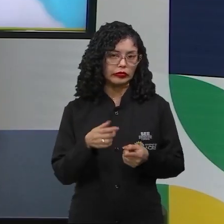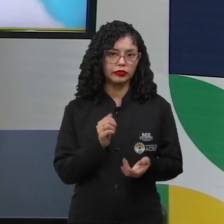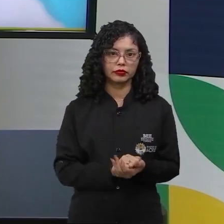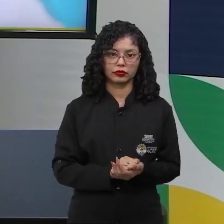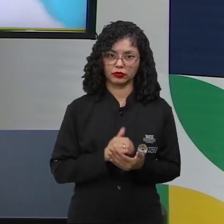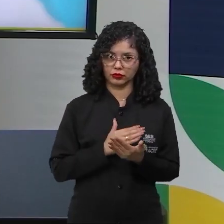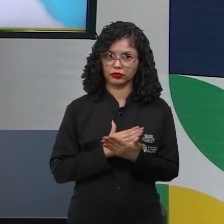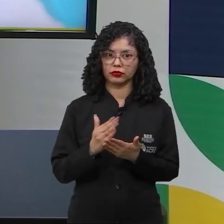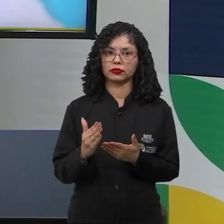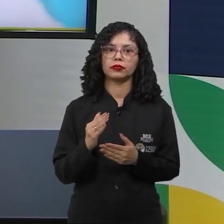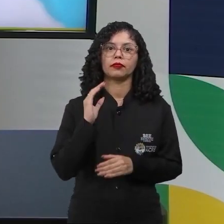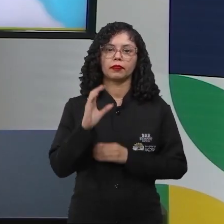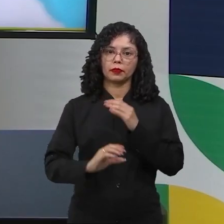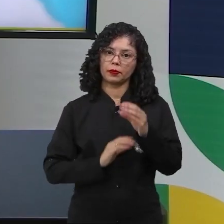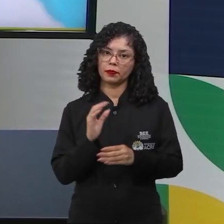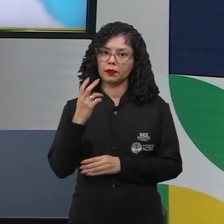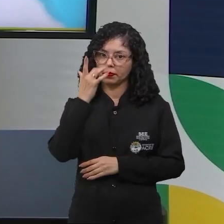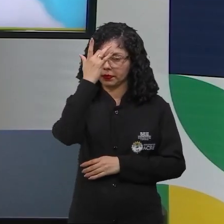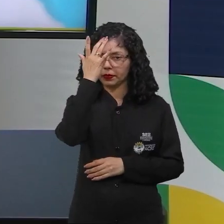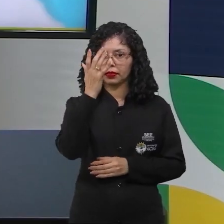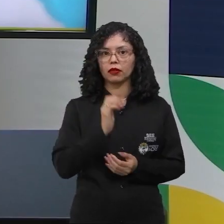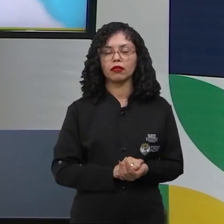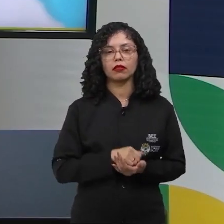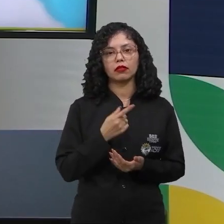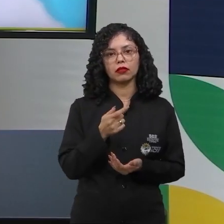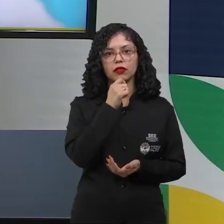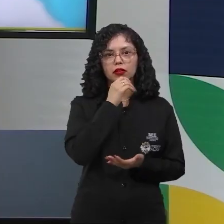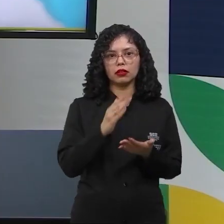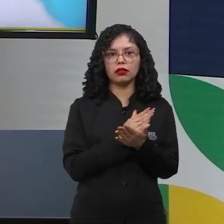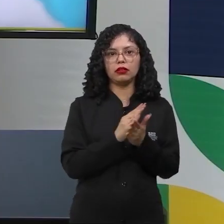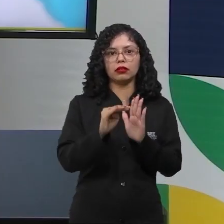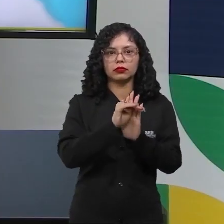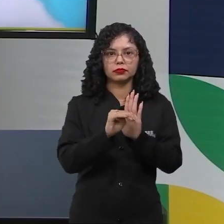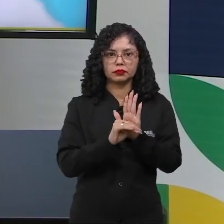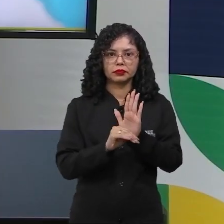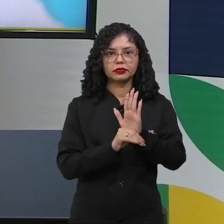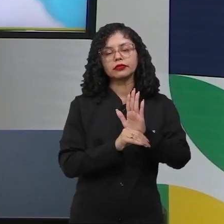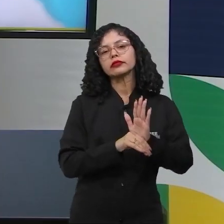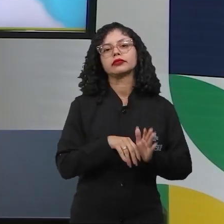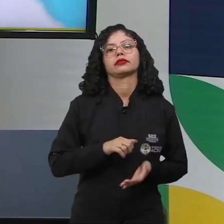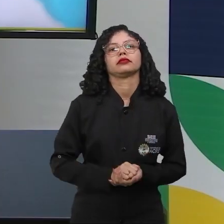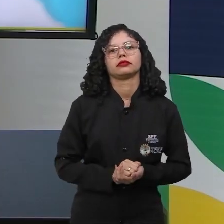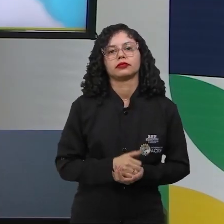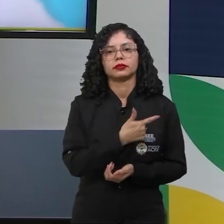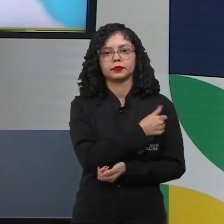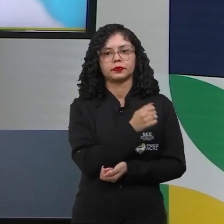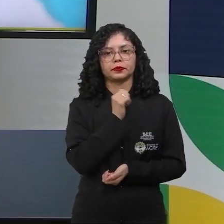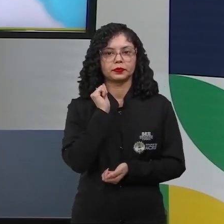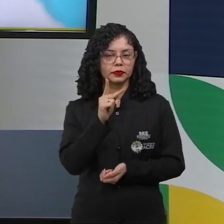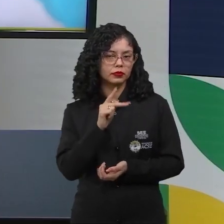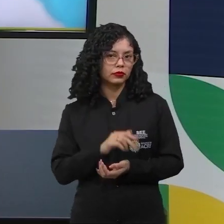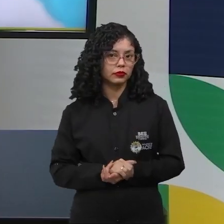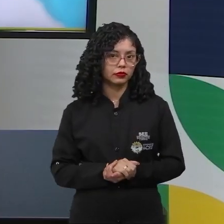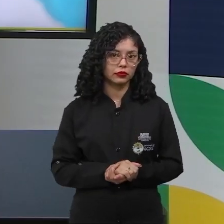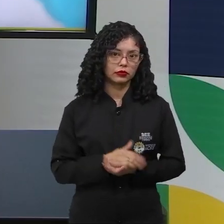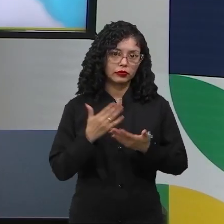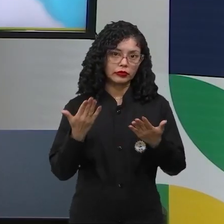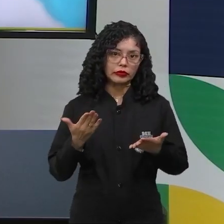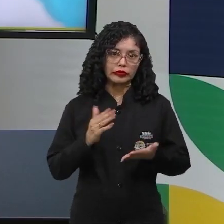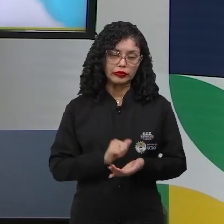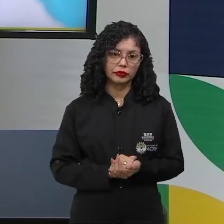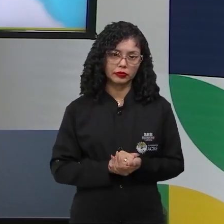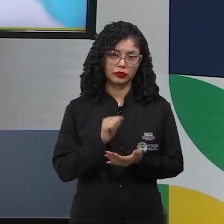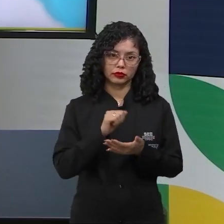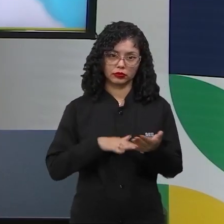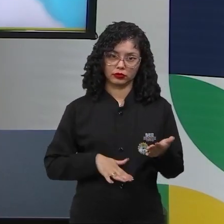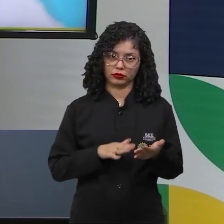ela começa a circular com mais facilidade. Então, aqui estão alguns triunfos históricos da vacinação. Com isso, pessoal, a gente vai